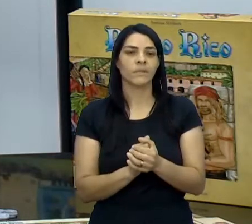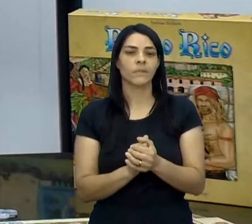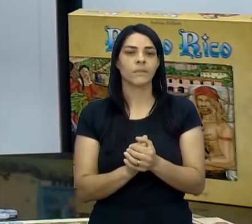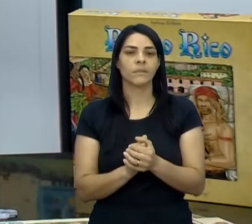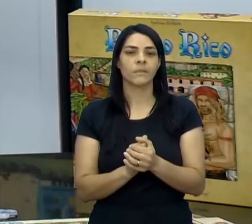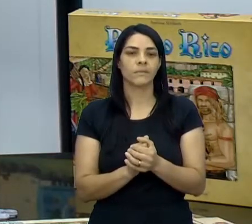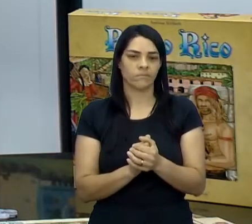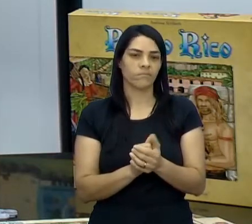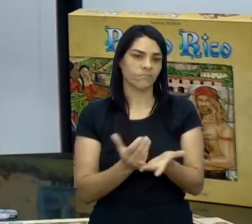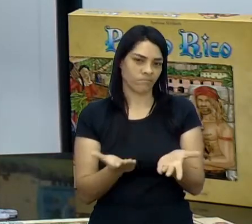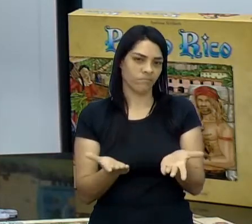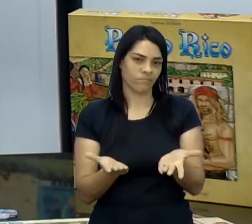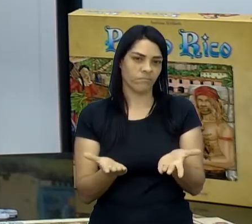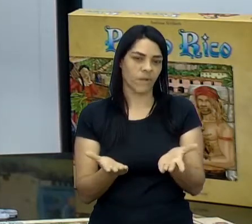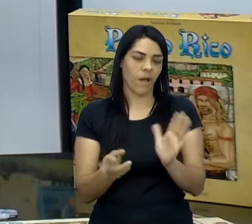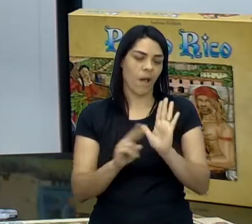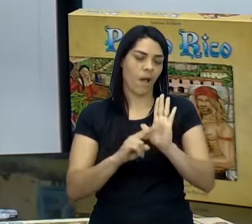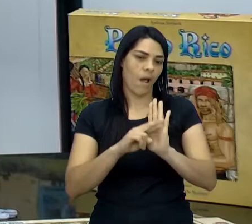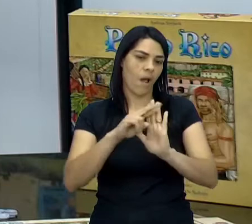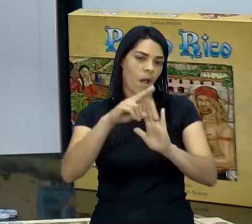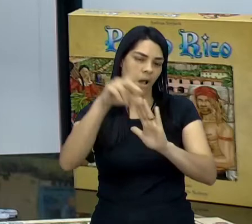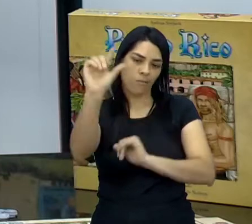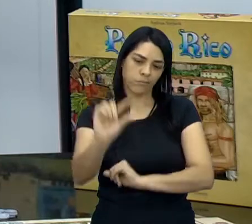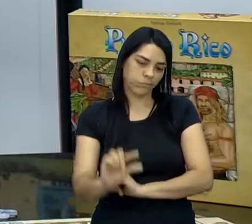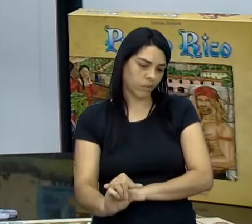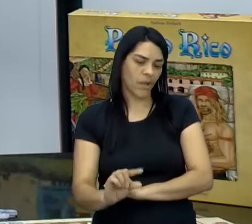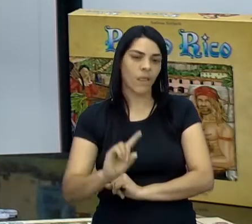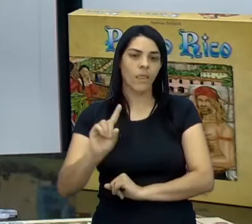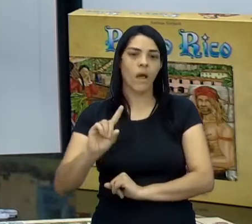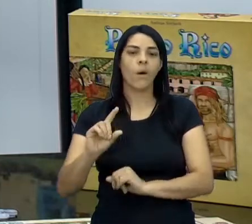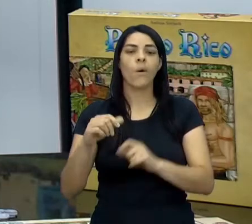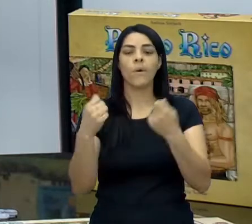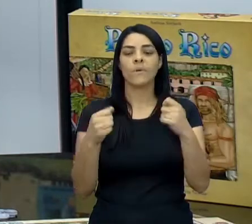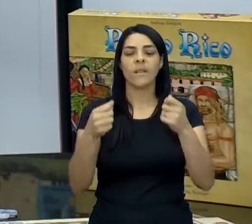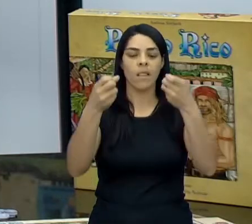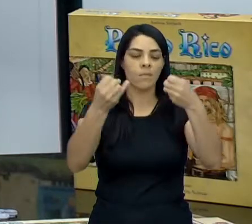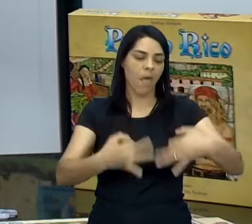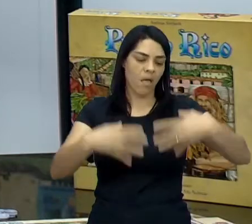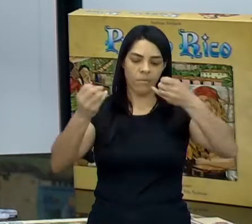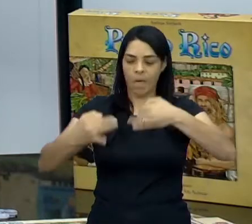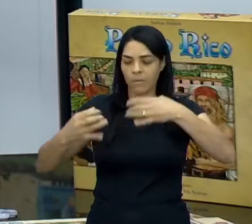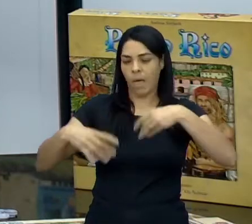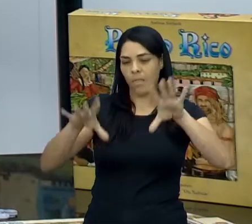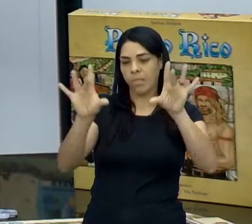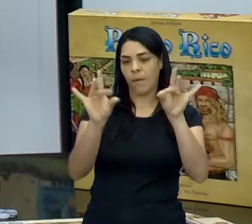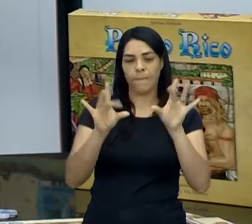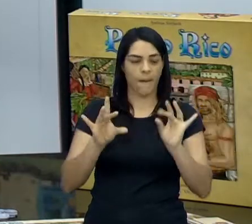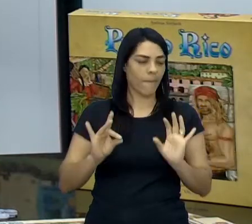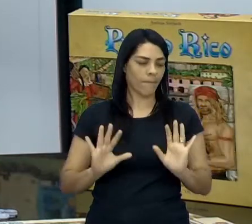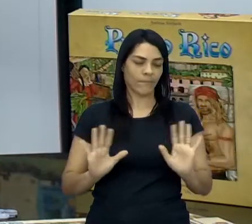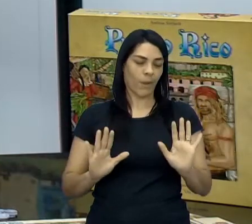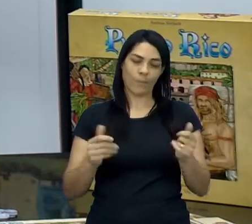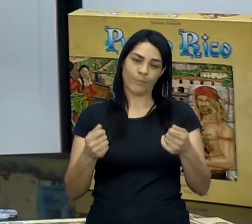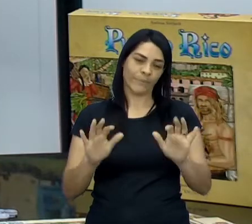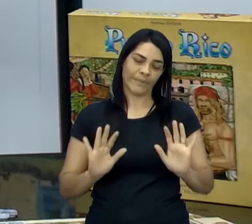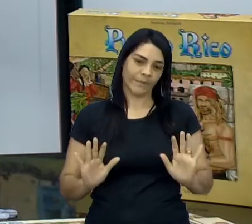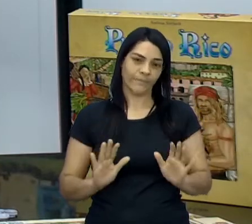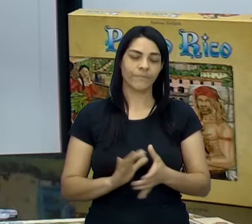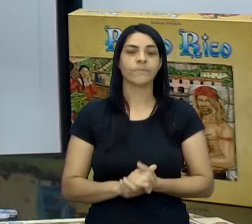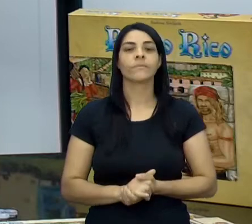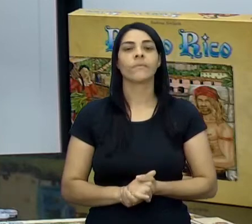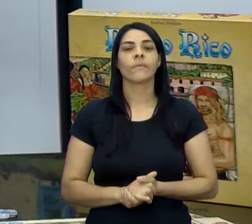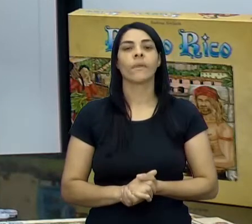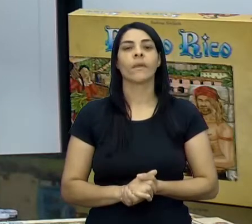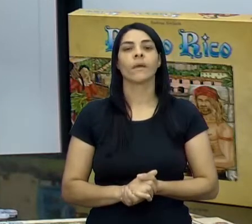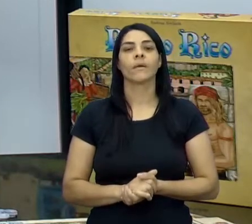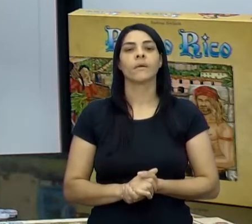tem uma complexidade tão grande de regras. Então, você não precisa ficar explicando tudo tintim por tintim. Então, vamos lá. O manual começa com uma introdução,